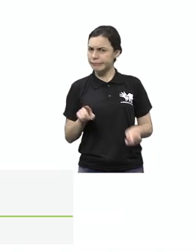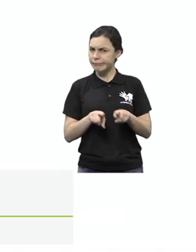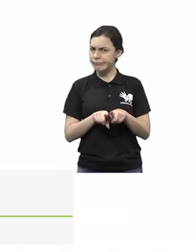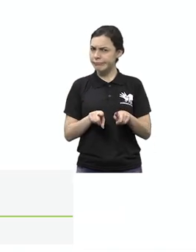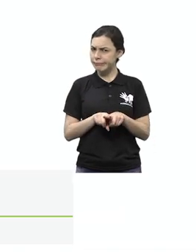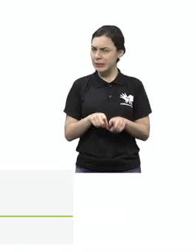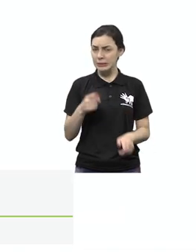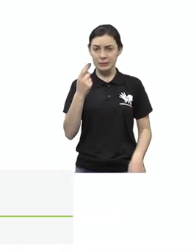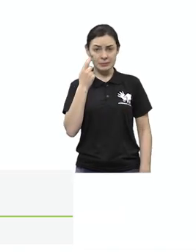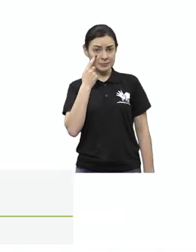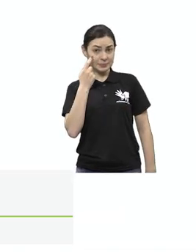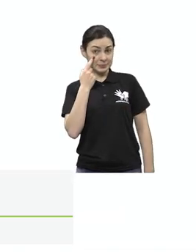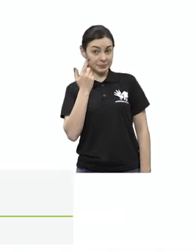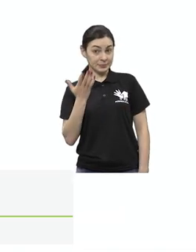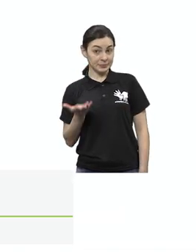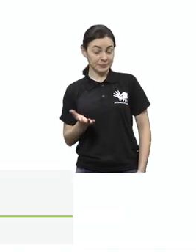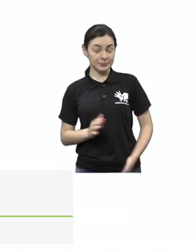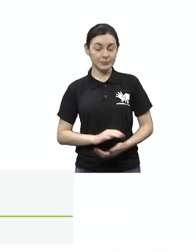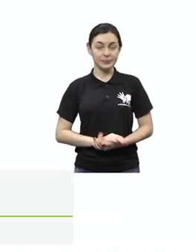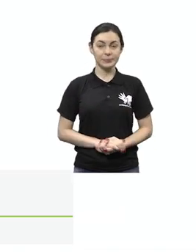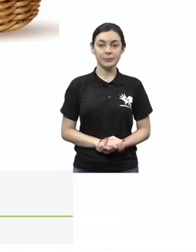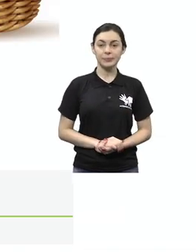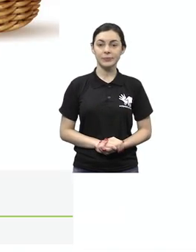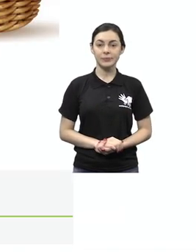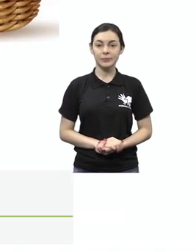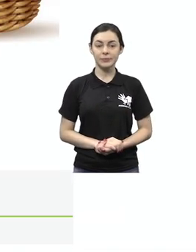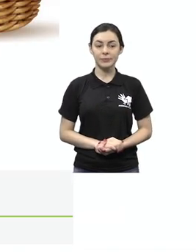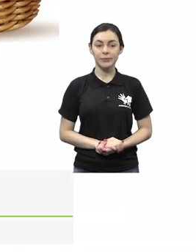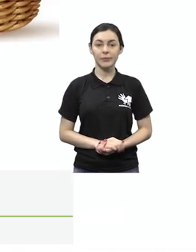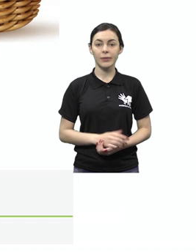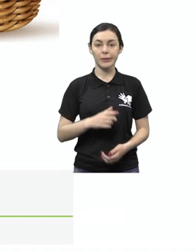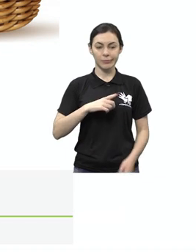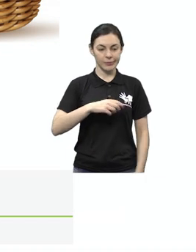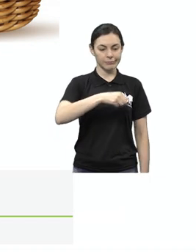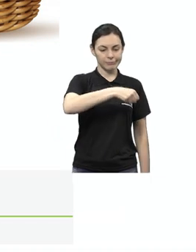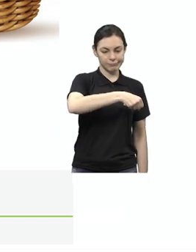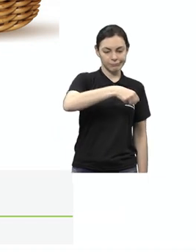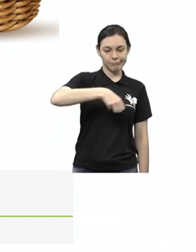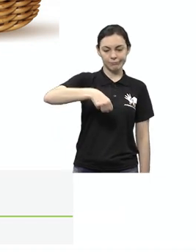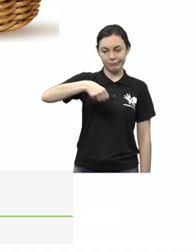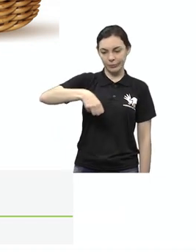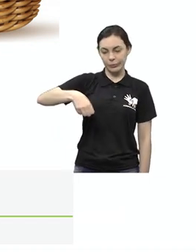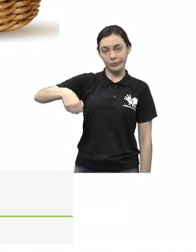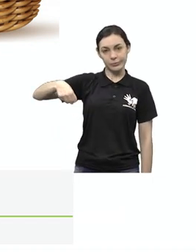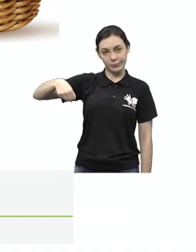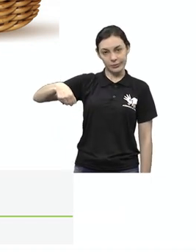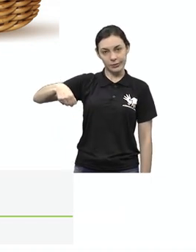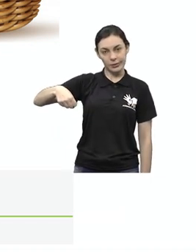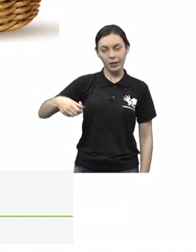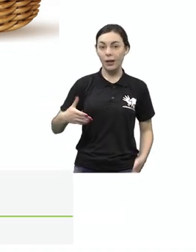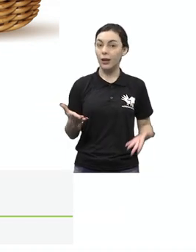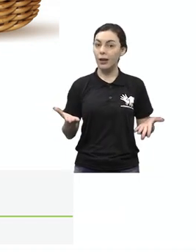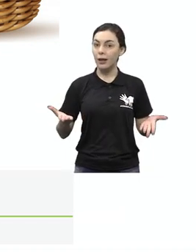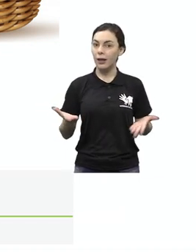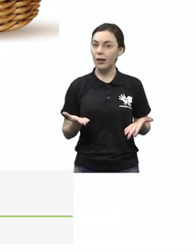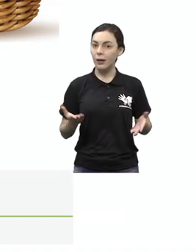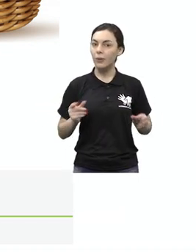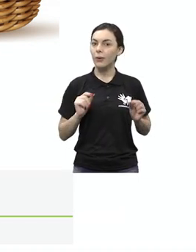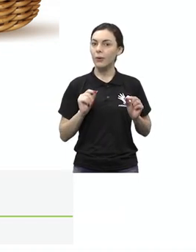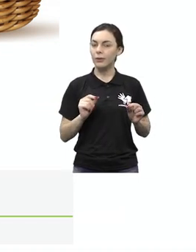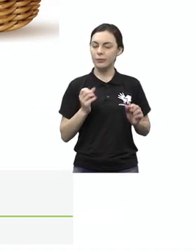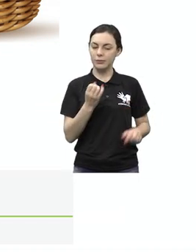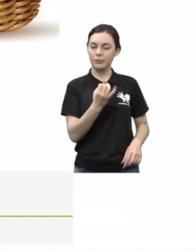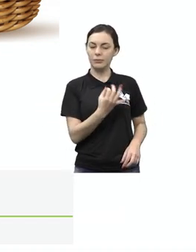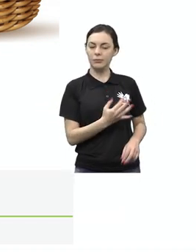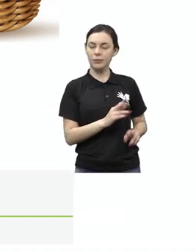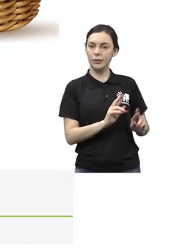10? Vamos ver? Vamos lá? Novamente as 3 cestas, mas